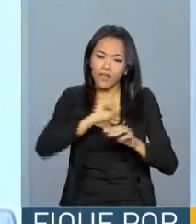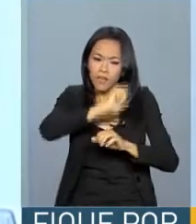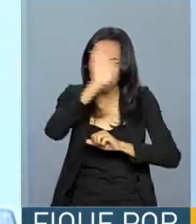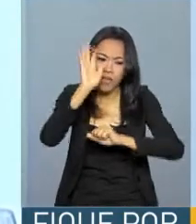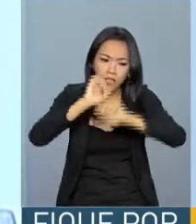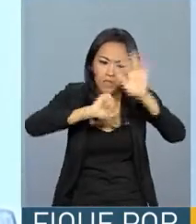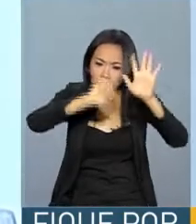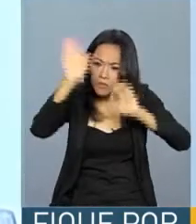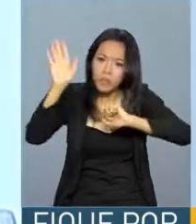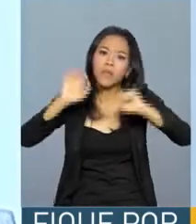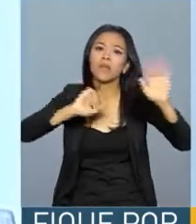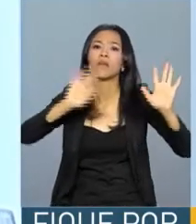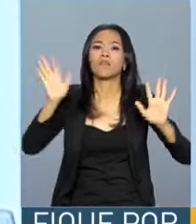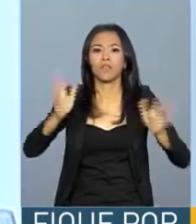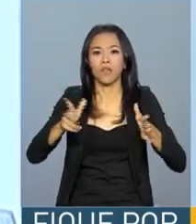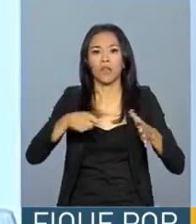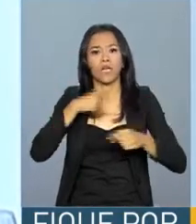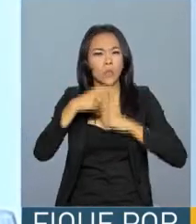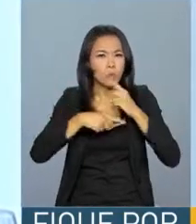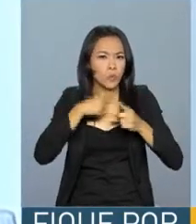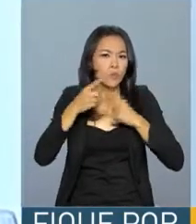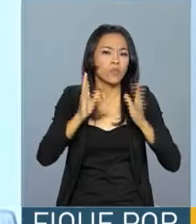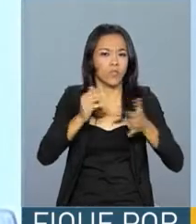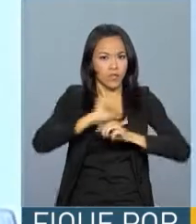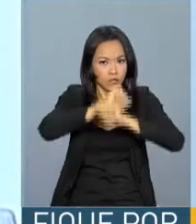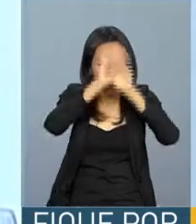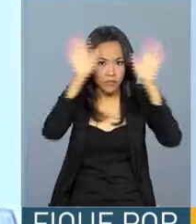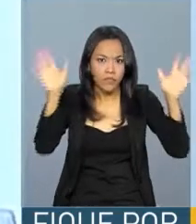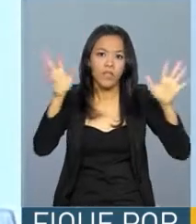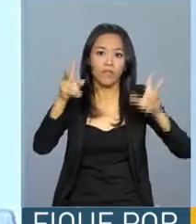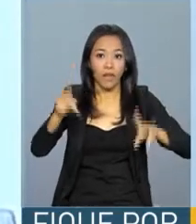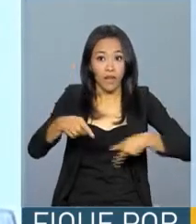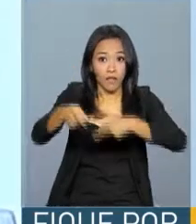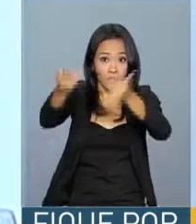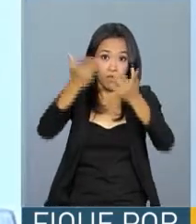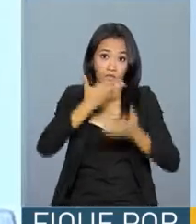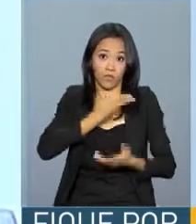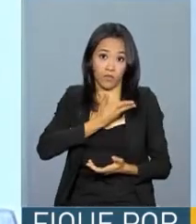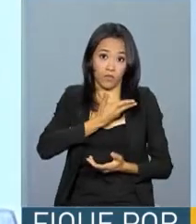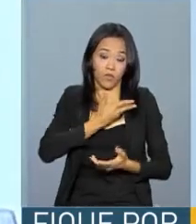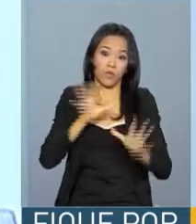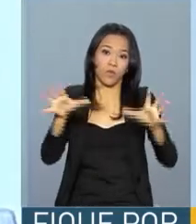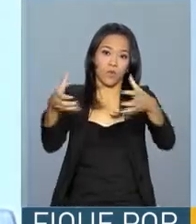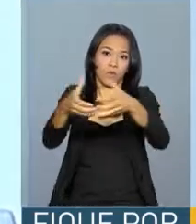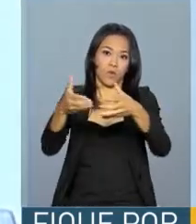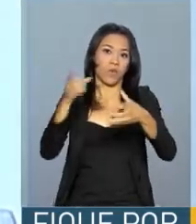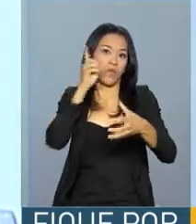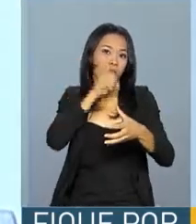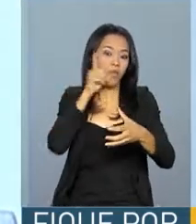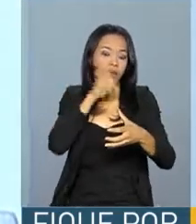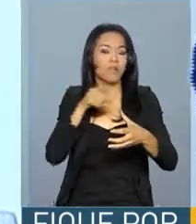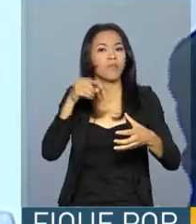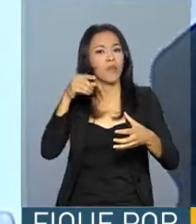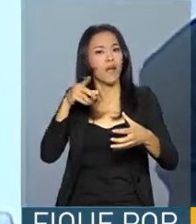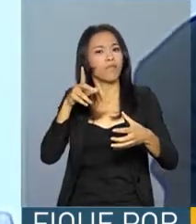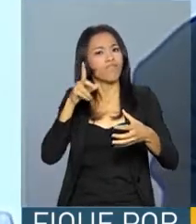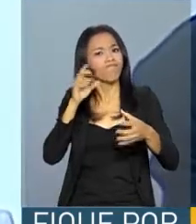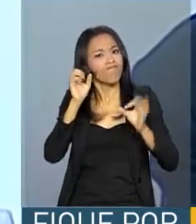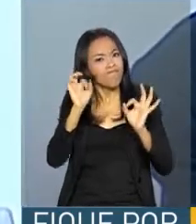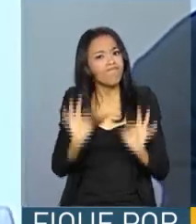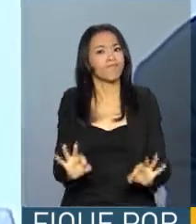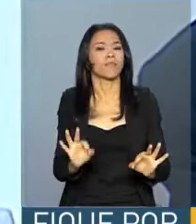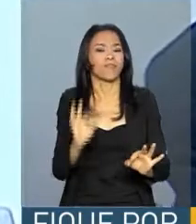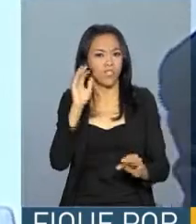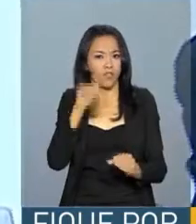esclarecimentos os mais variados que levarão os colegas, amigos parlamentares, a convicção de que vale a pena aprovar a reforma